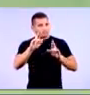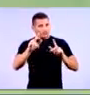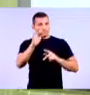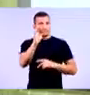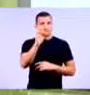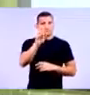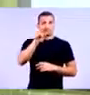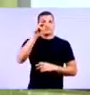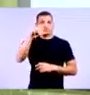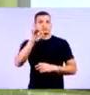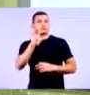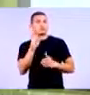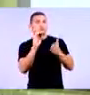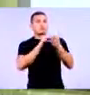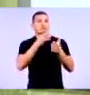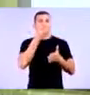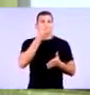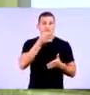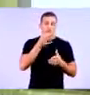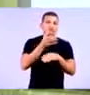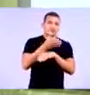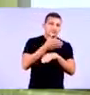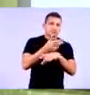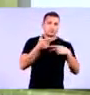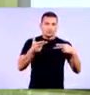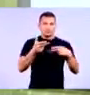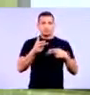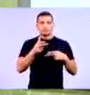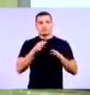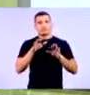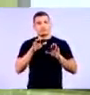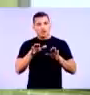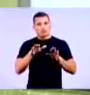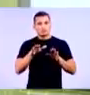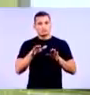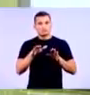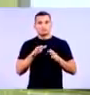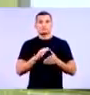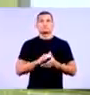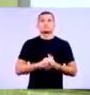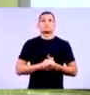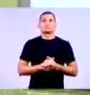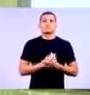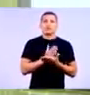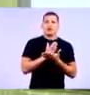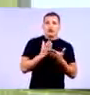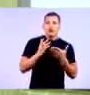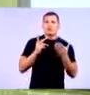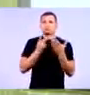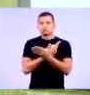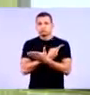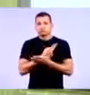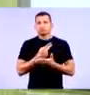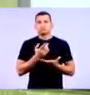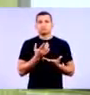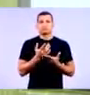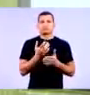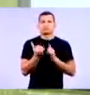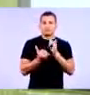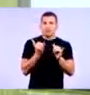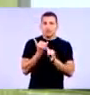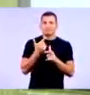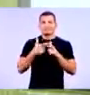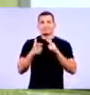suas considerações, vai participar. É prudente que em algumas situações onde a internet caia muito, onde a gente tem problemas de acesso à